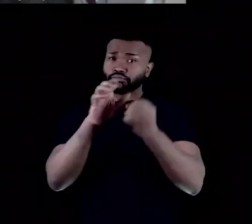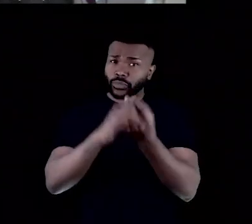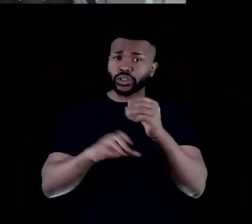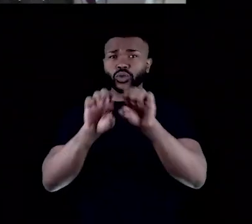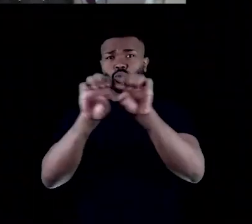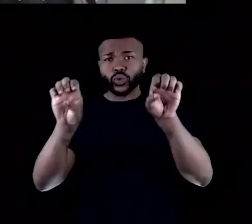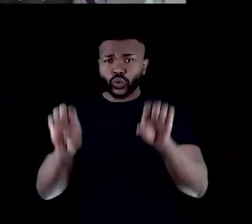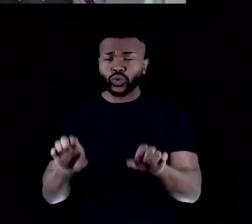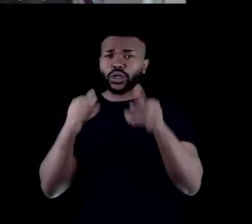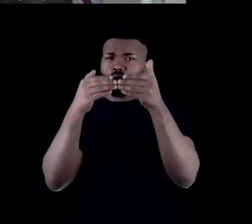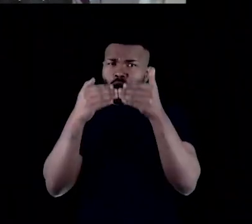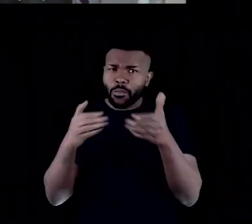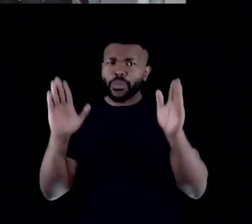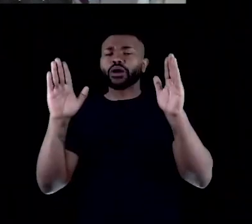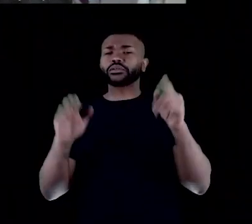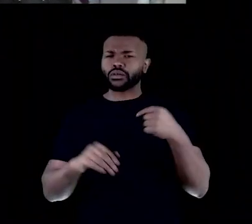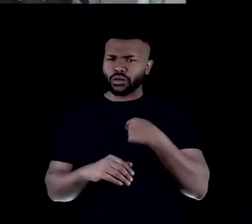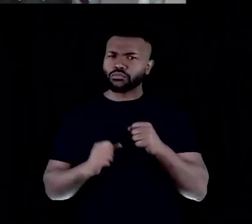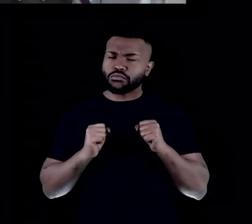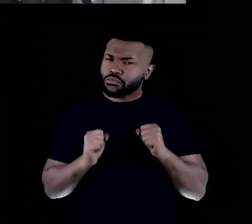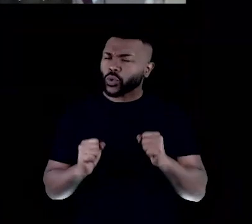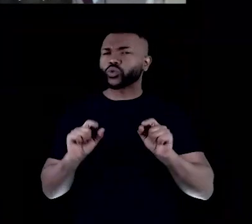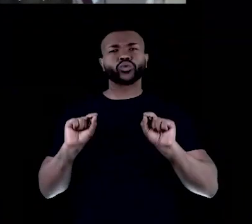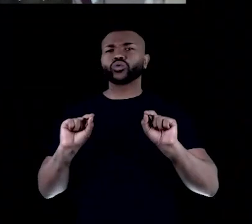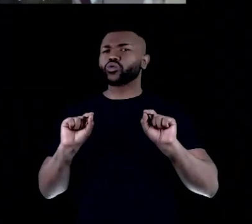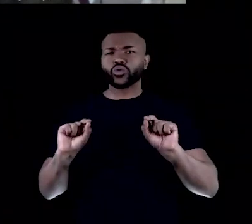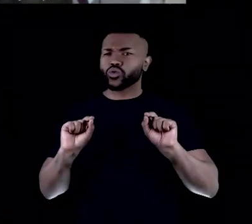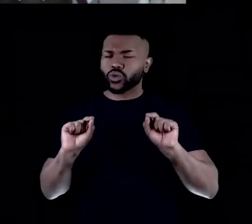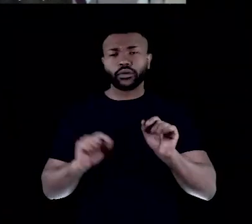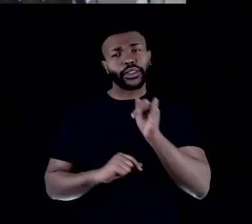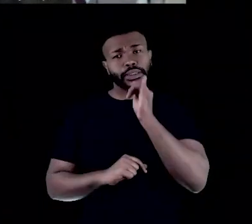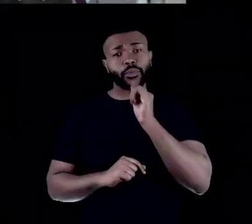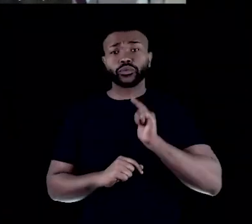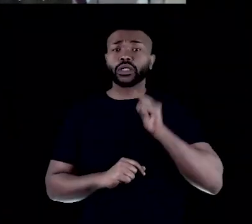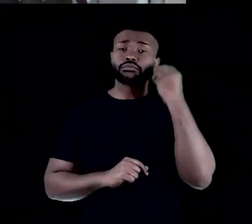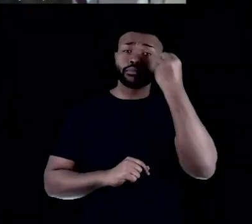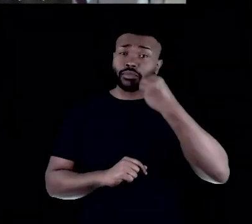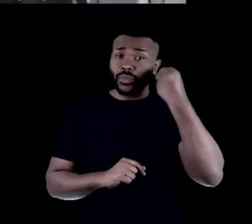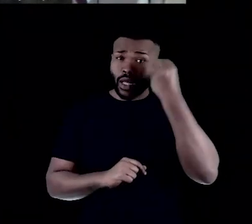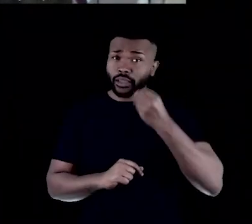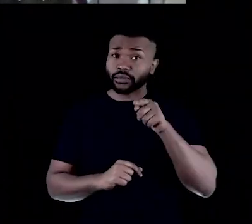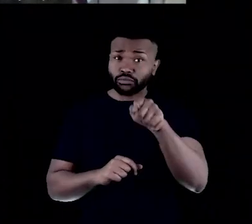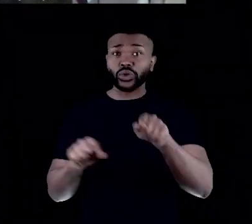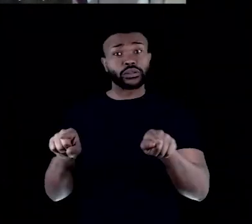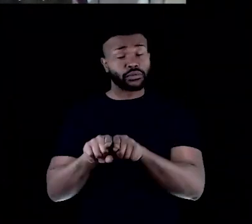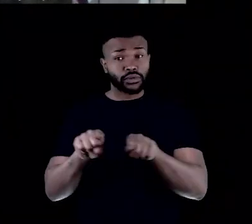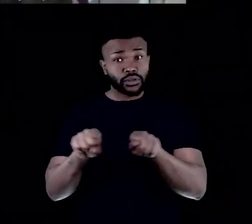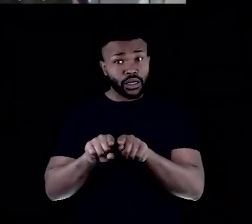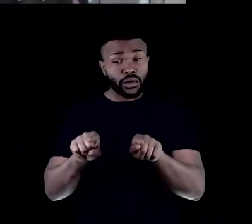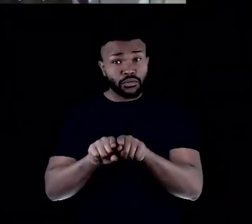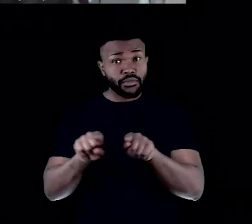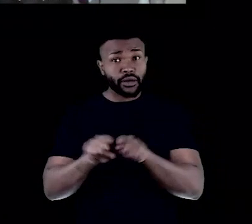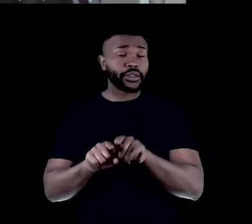né? Estruturas que são abertas e com as quais eu posso, por exemplo, tem essa experiência de você